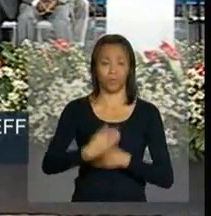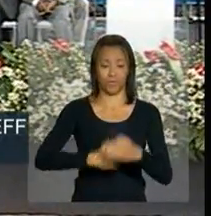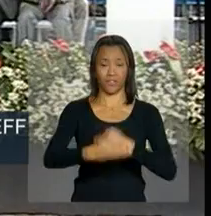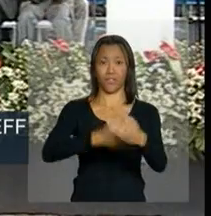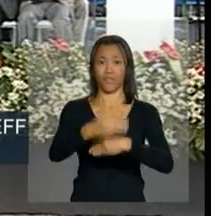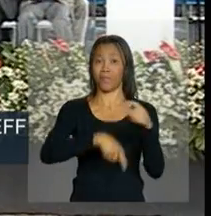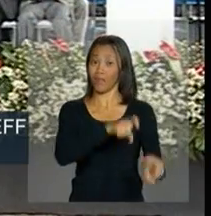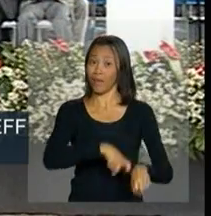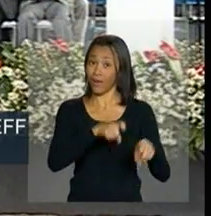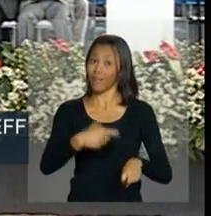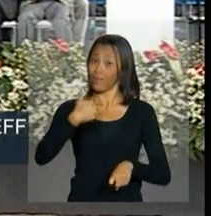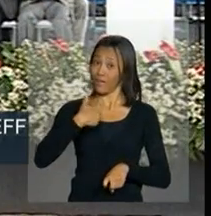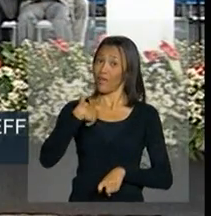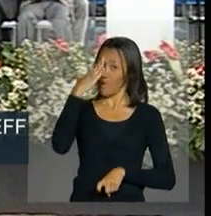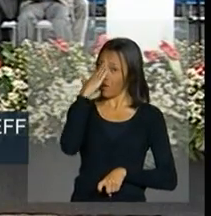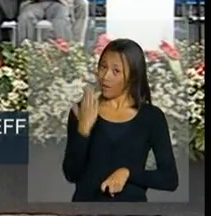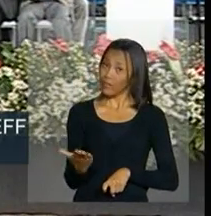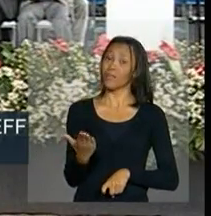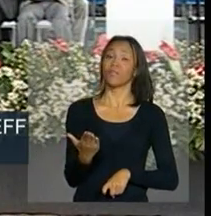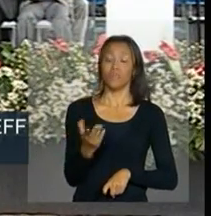eu agradeço muito,